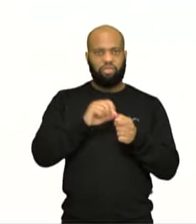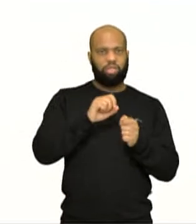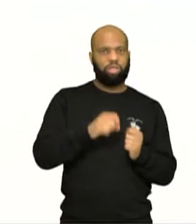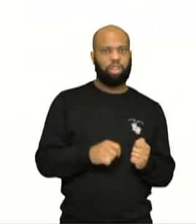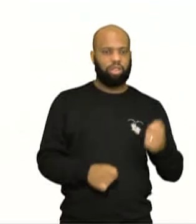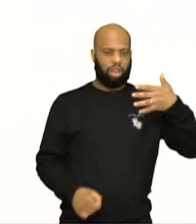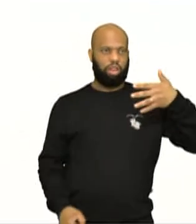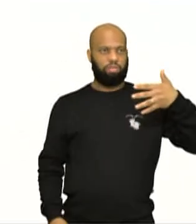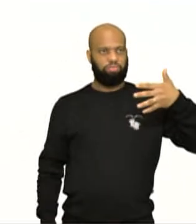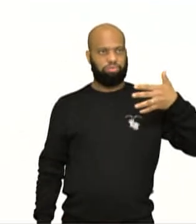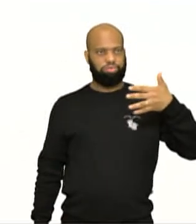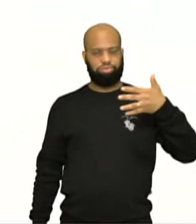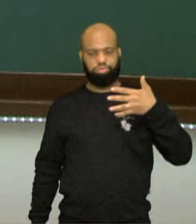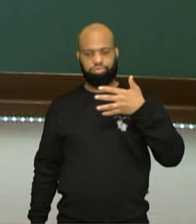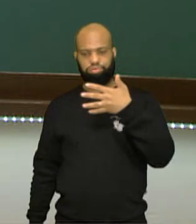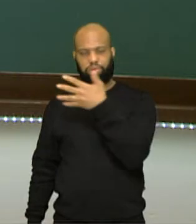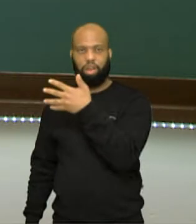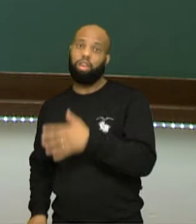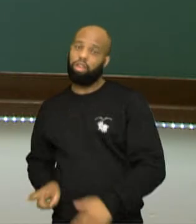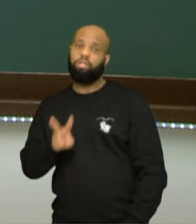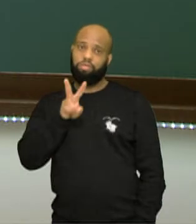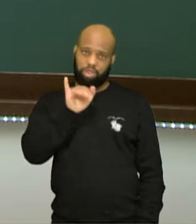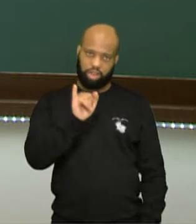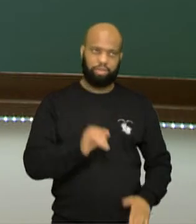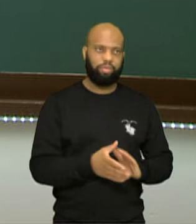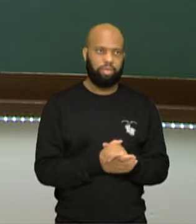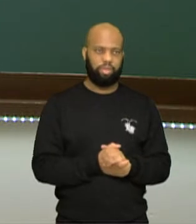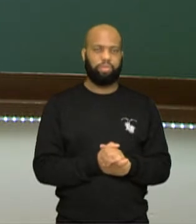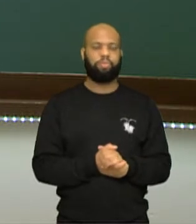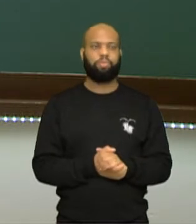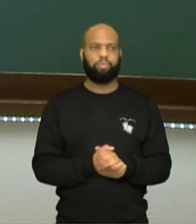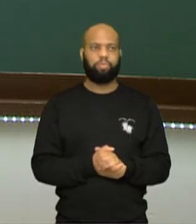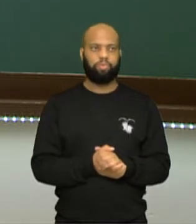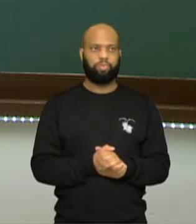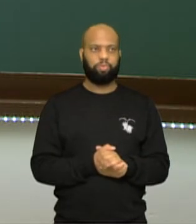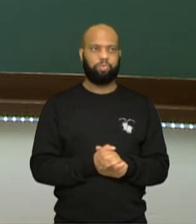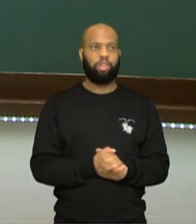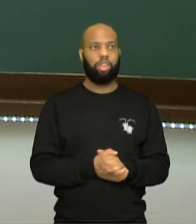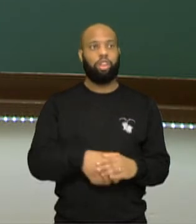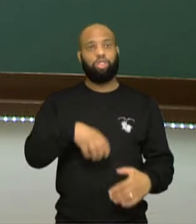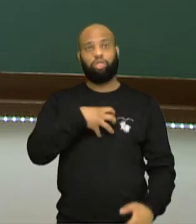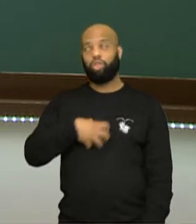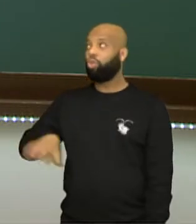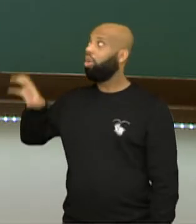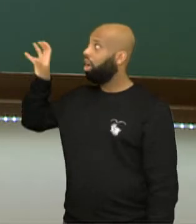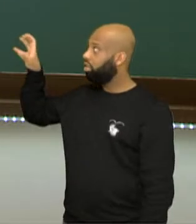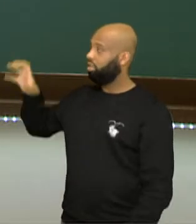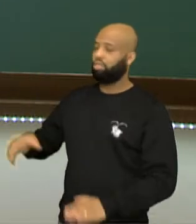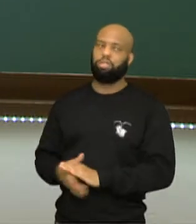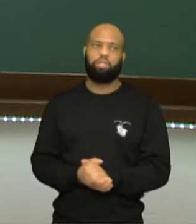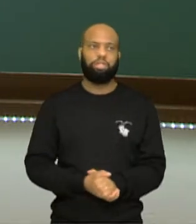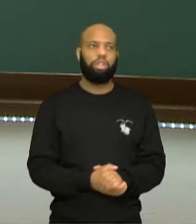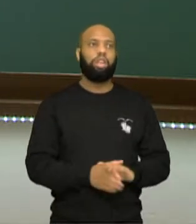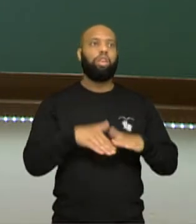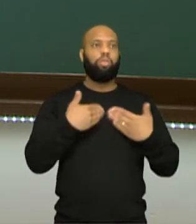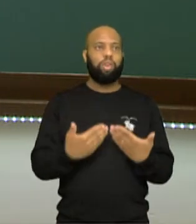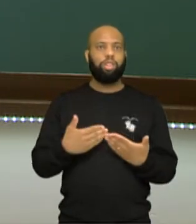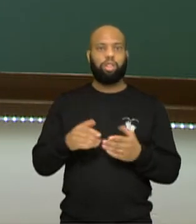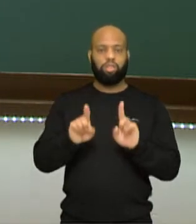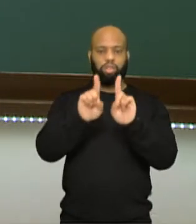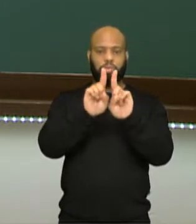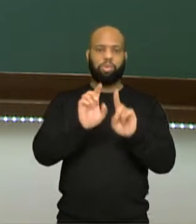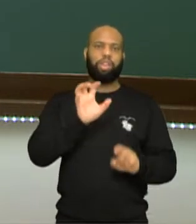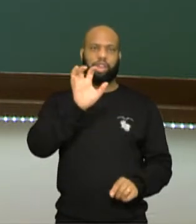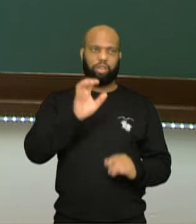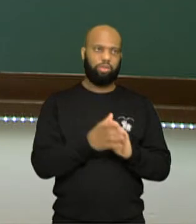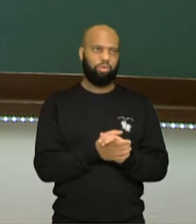métrica está ligado a polarização elétrica dessas moléculas é bom e o capacitor é isso